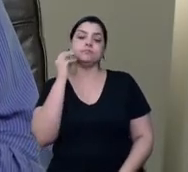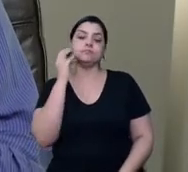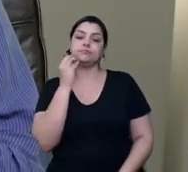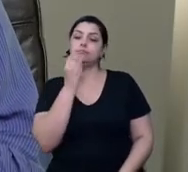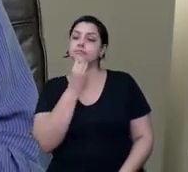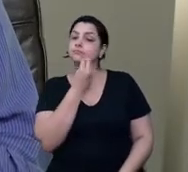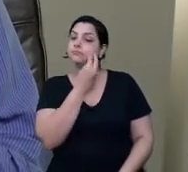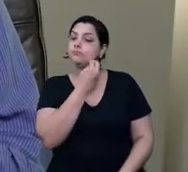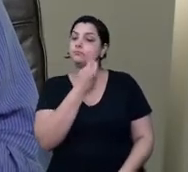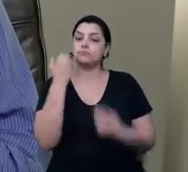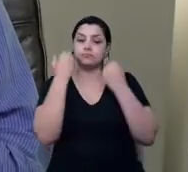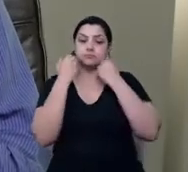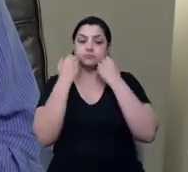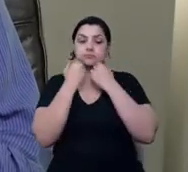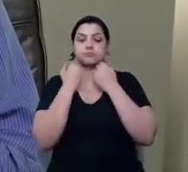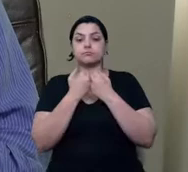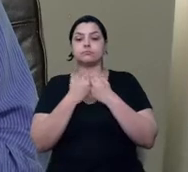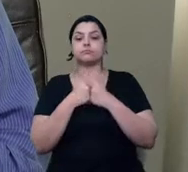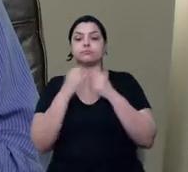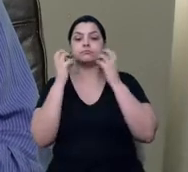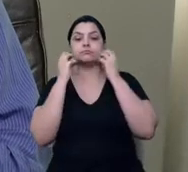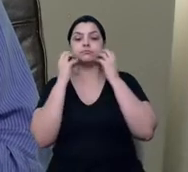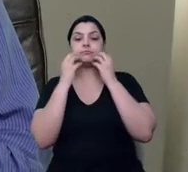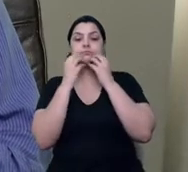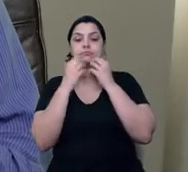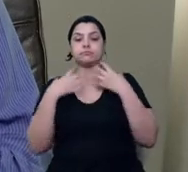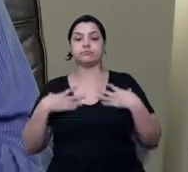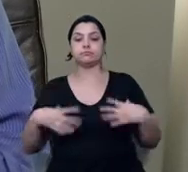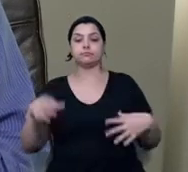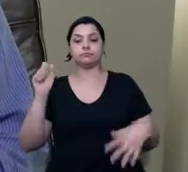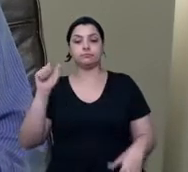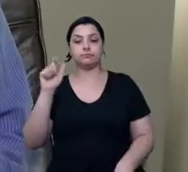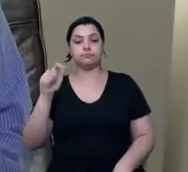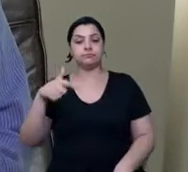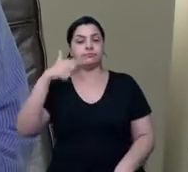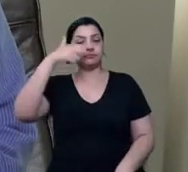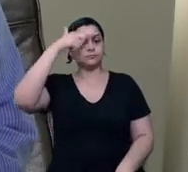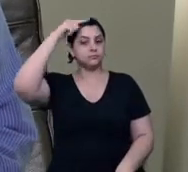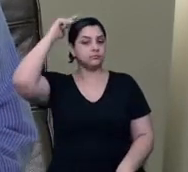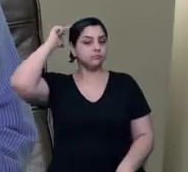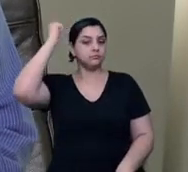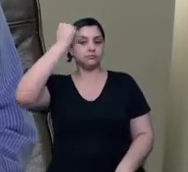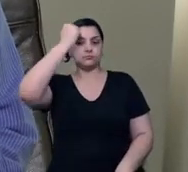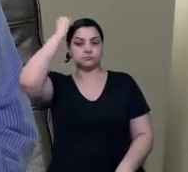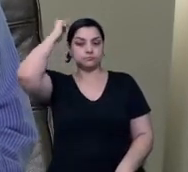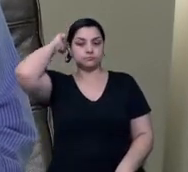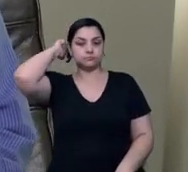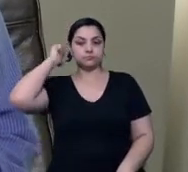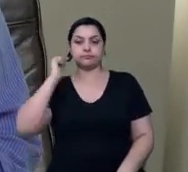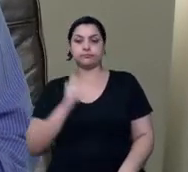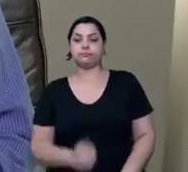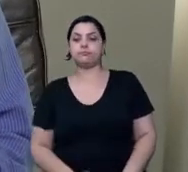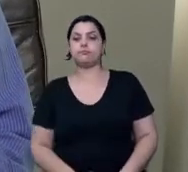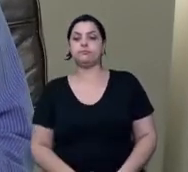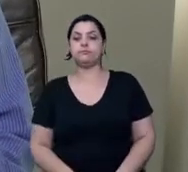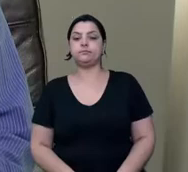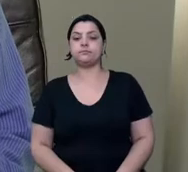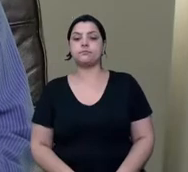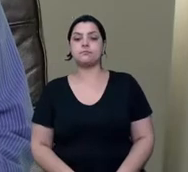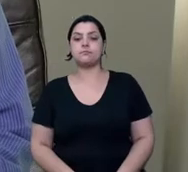estou de barba hoje, uso uma camisa azul. Estou com a cabeça raspada e sou um